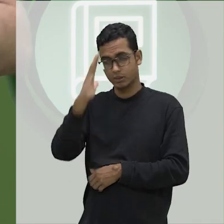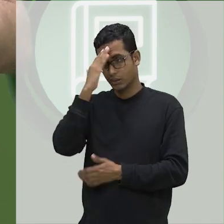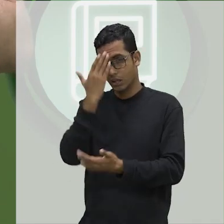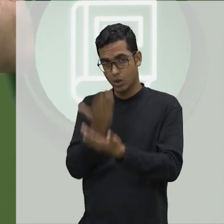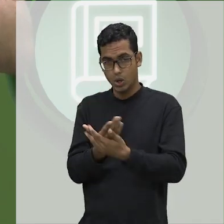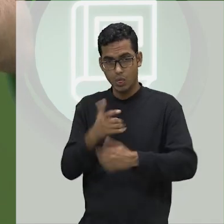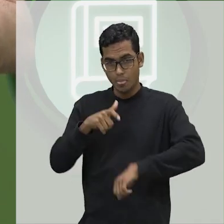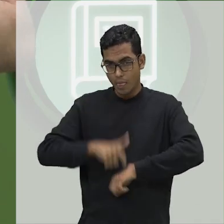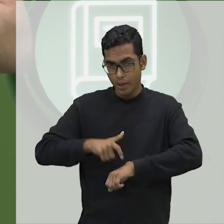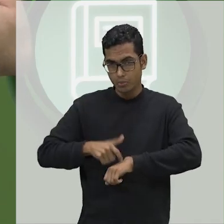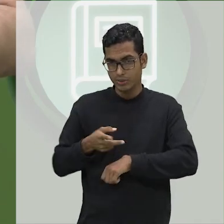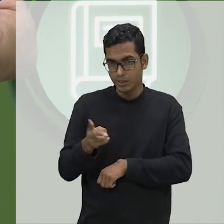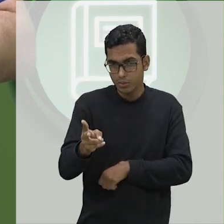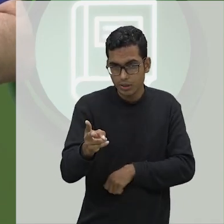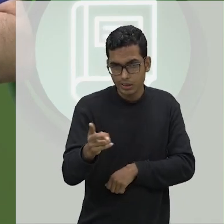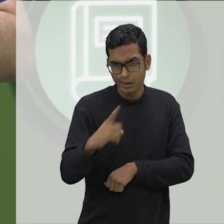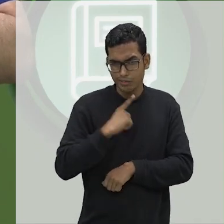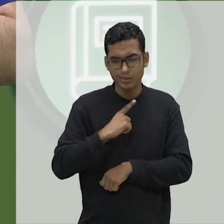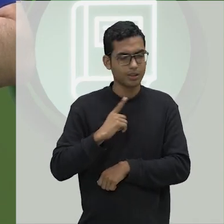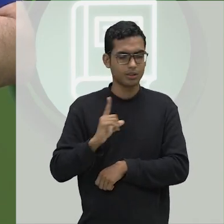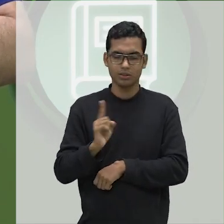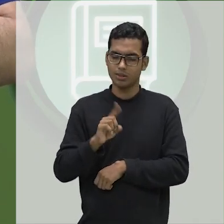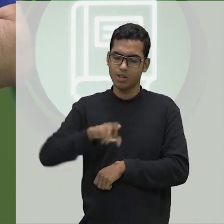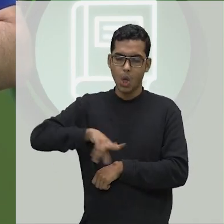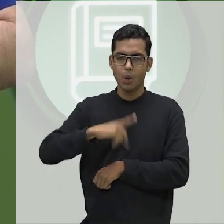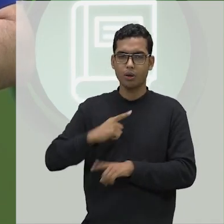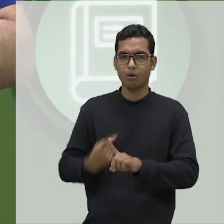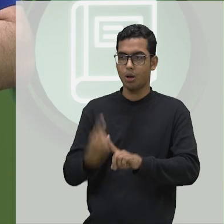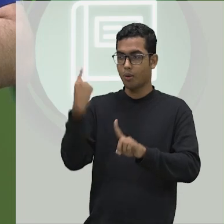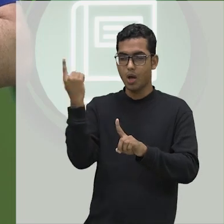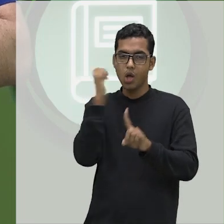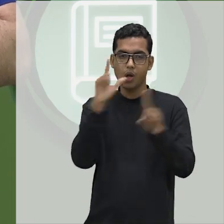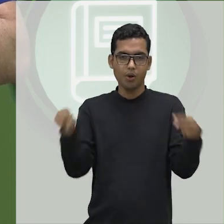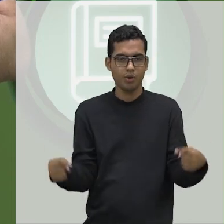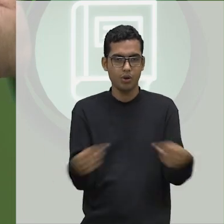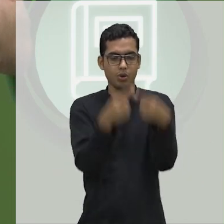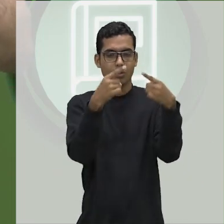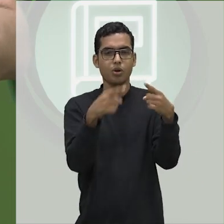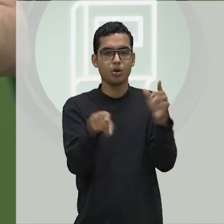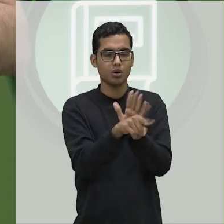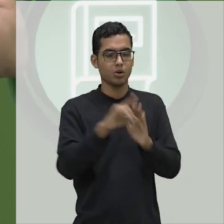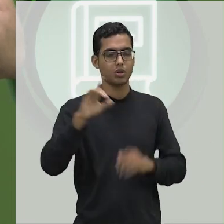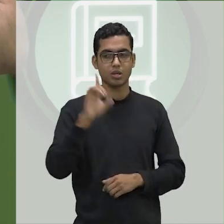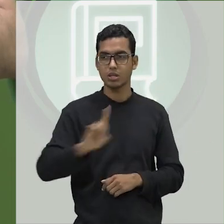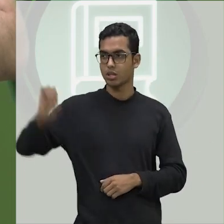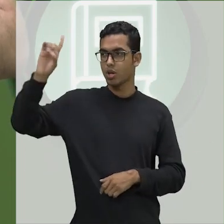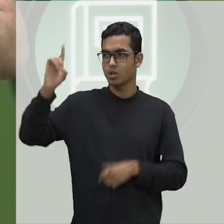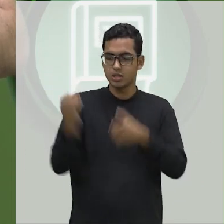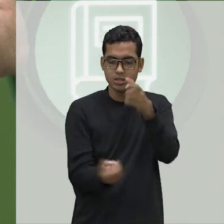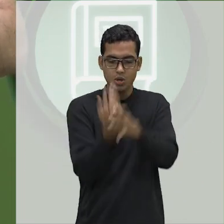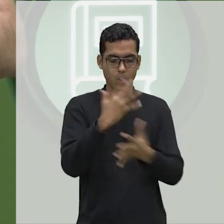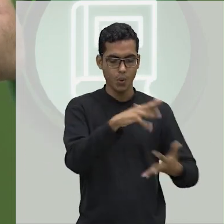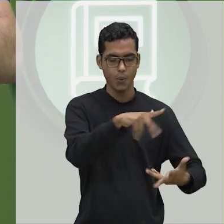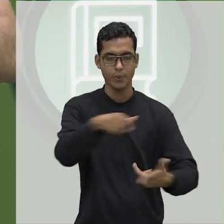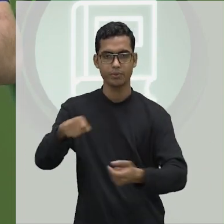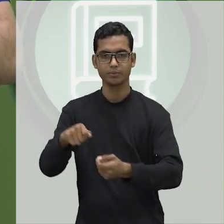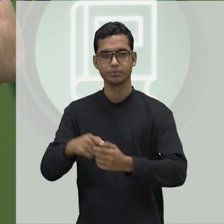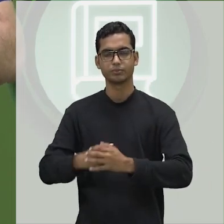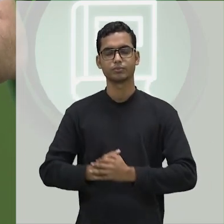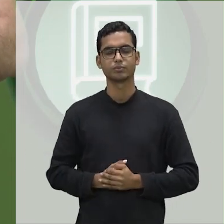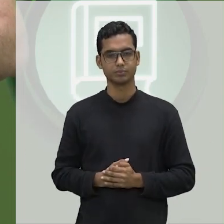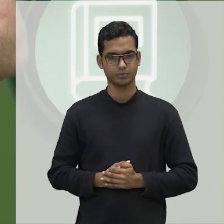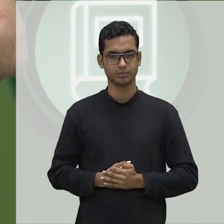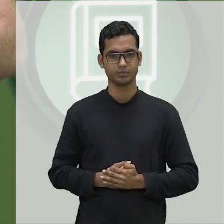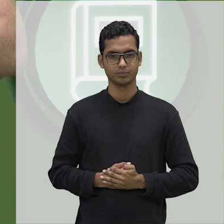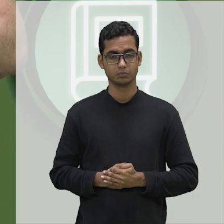quê? Para se adequar às escrituras sagradas em que Deus criou tudo, né? Tendo criado tudo, também